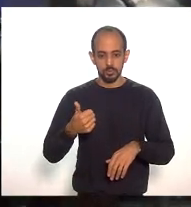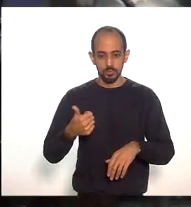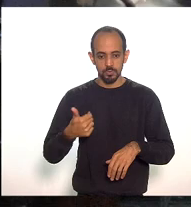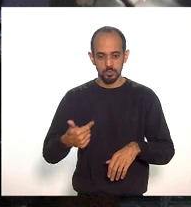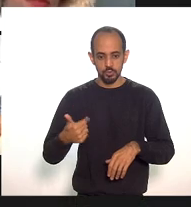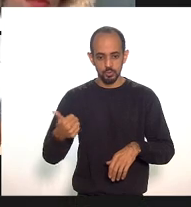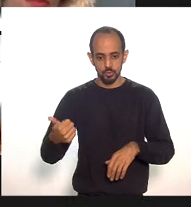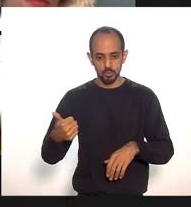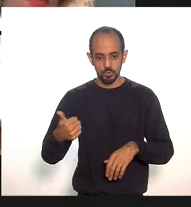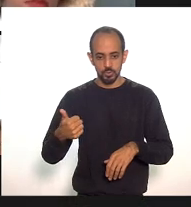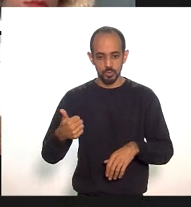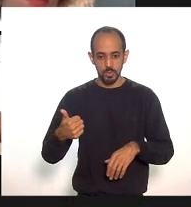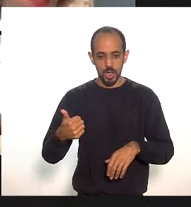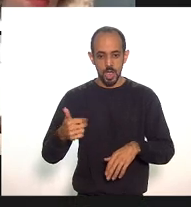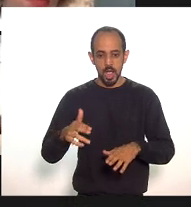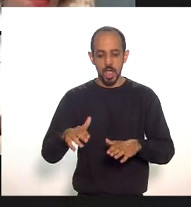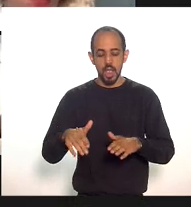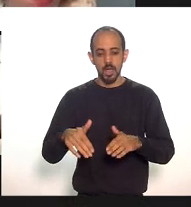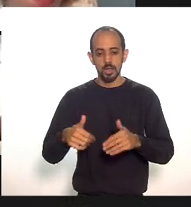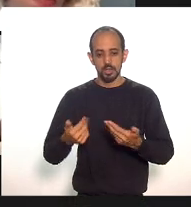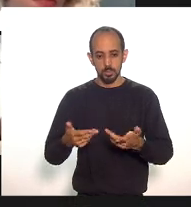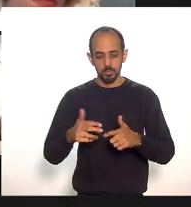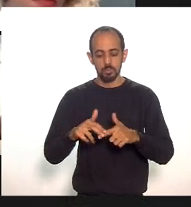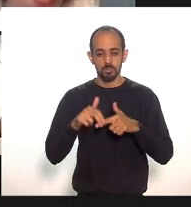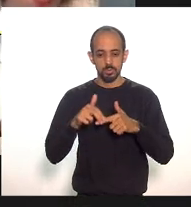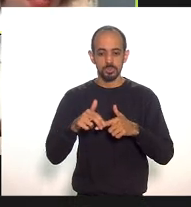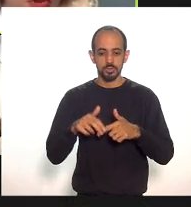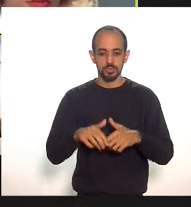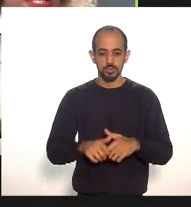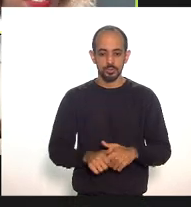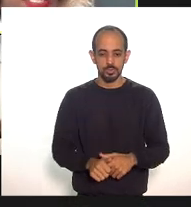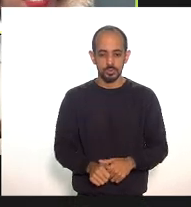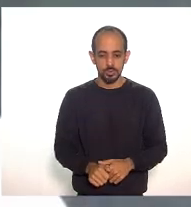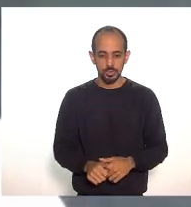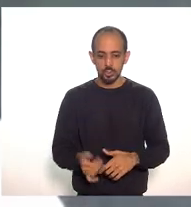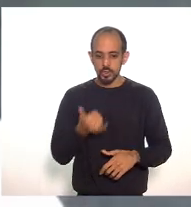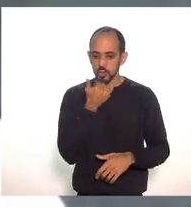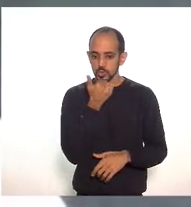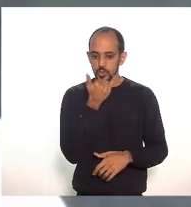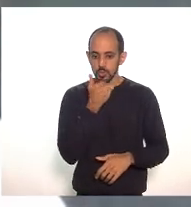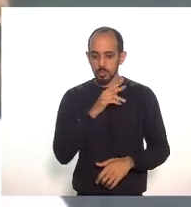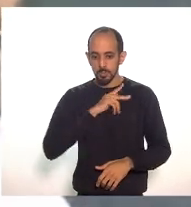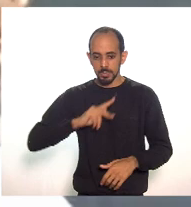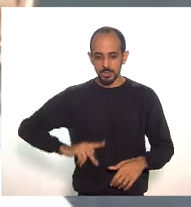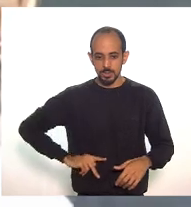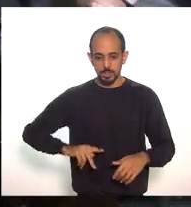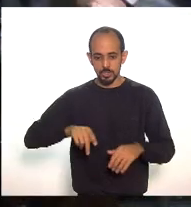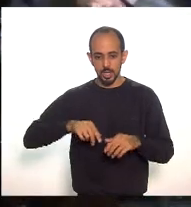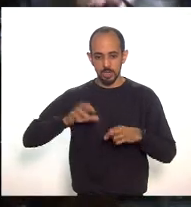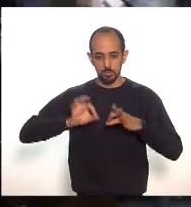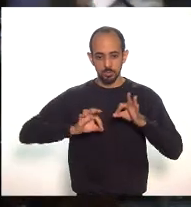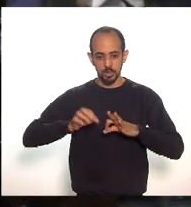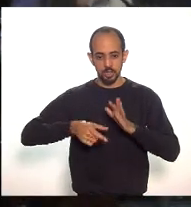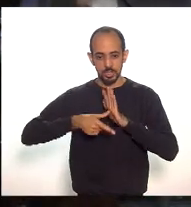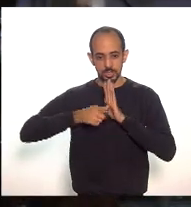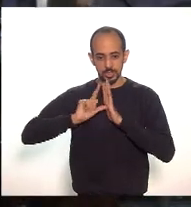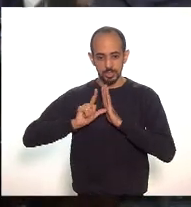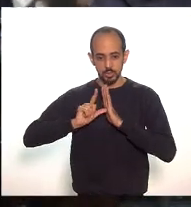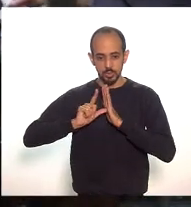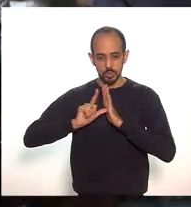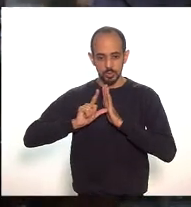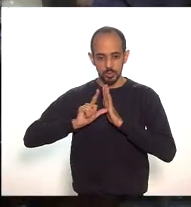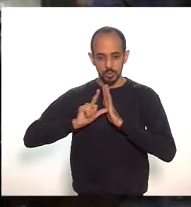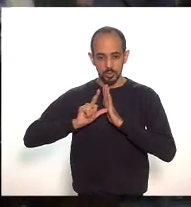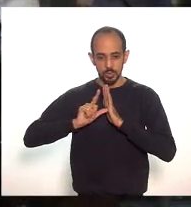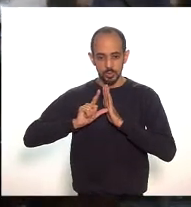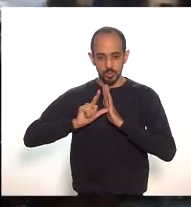é isso eu peço desculpa Presidente era o projeto anterior Tranquilo então para